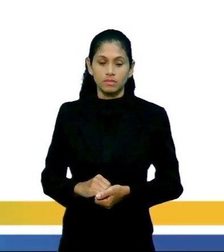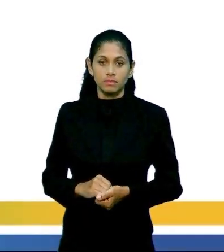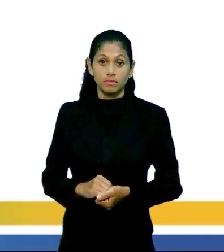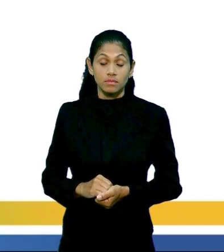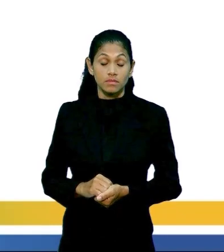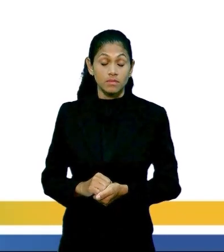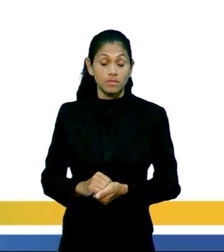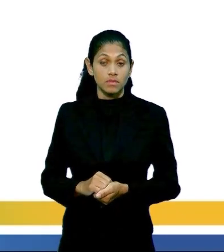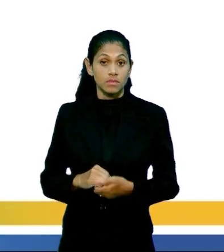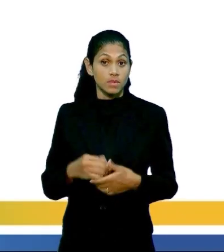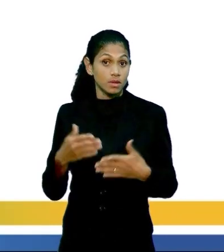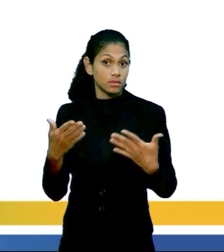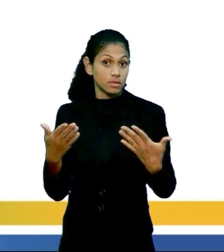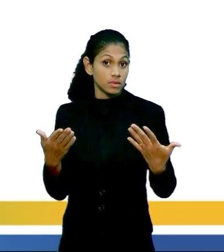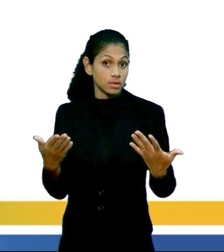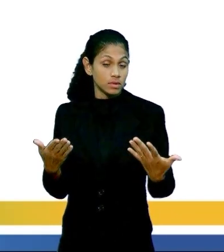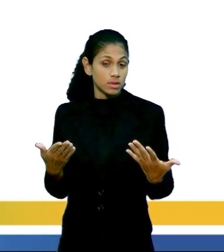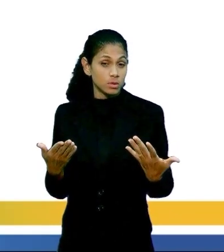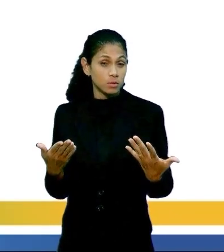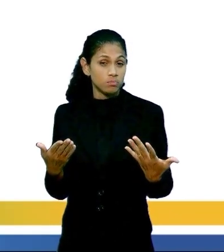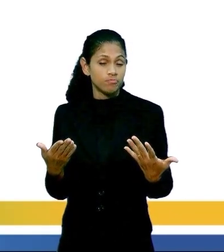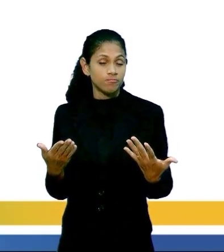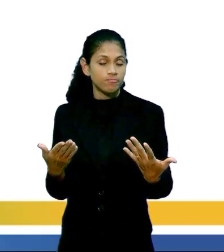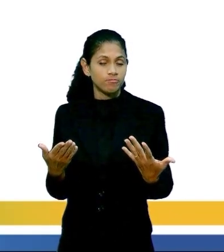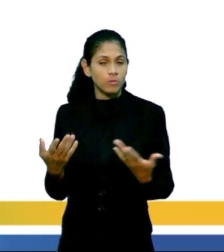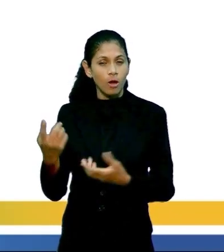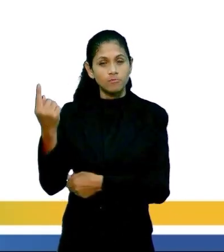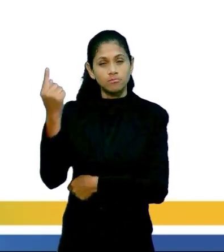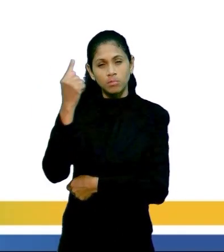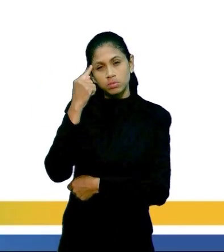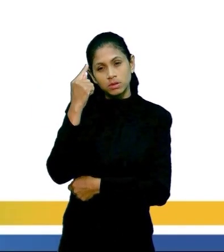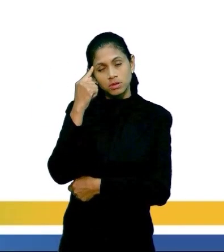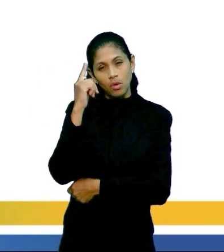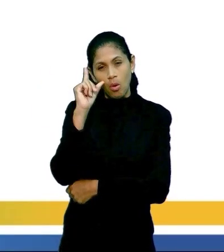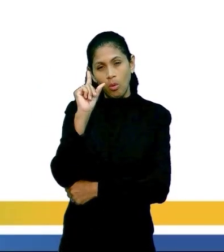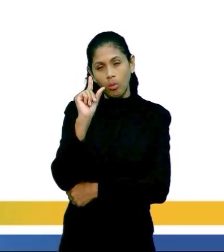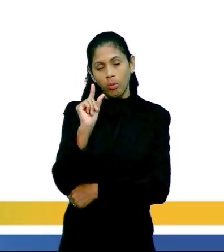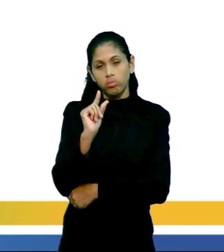Então vamos lá, antes de mais nada, vamos pensar só um pouquinho.